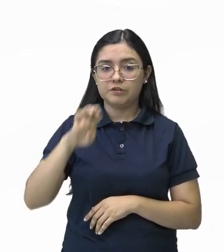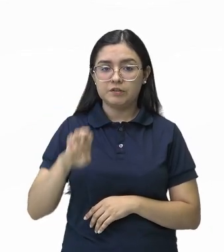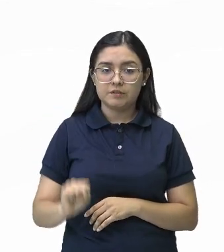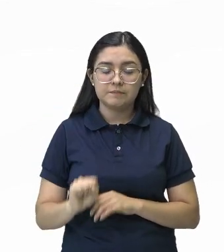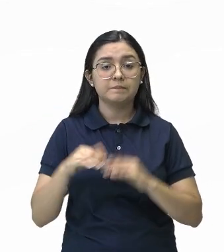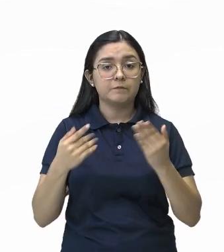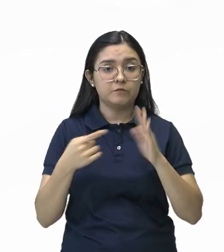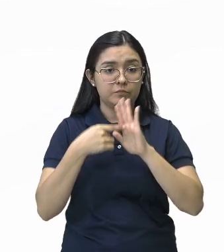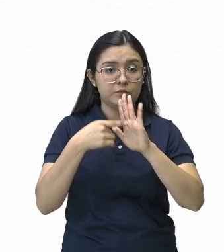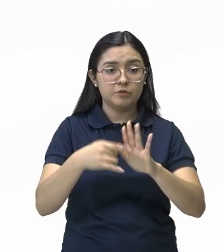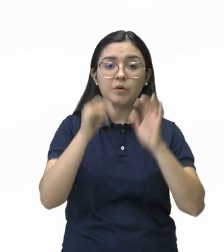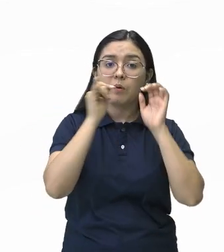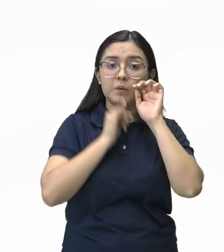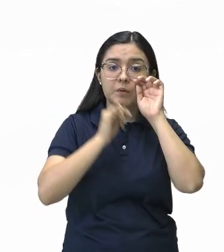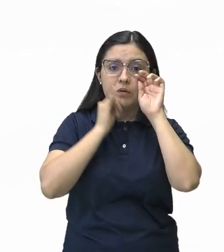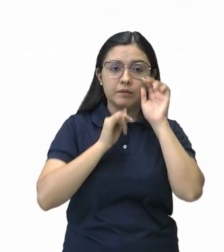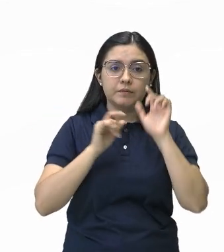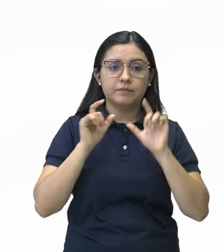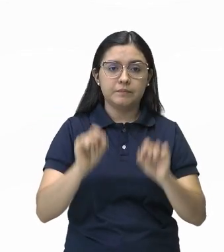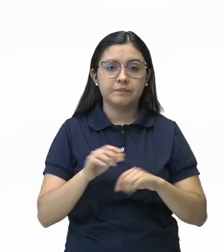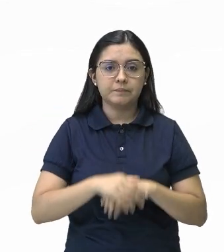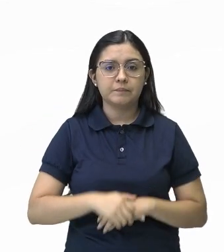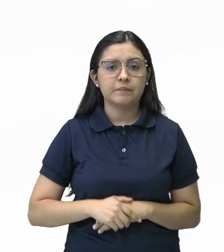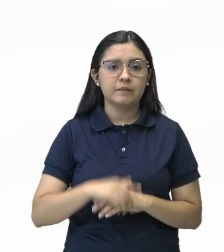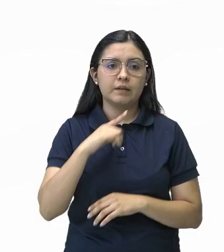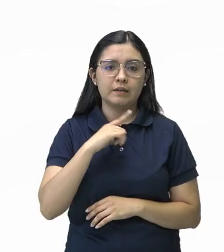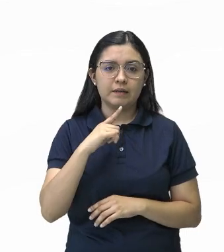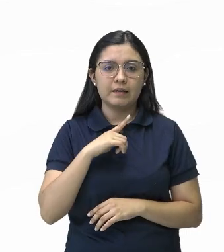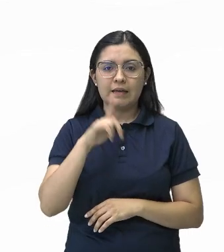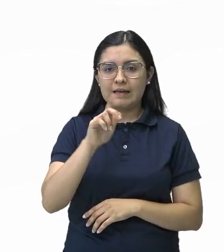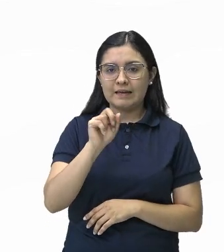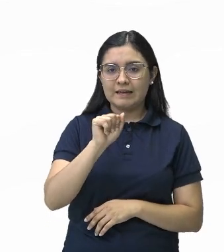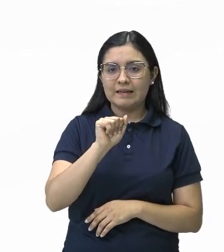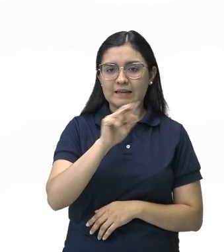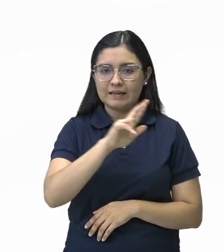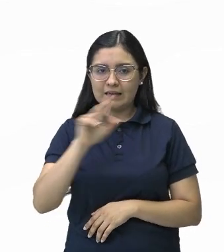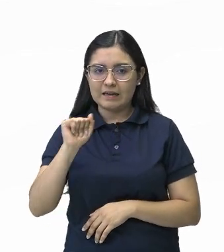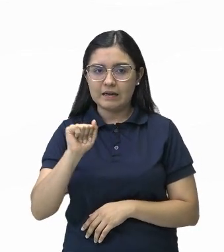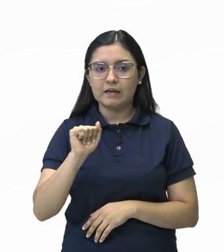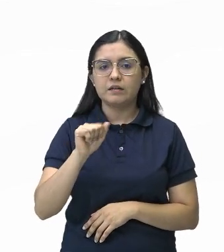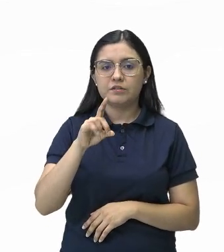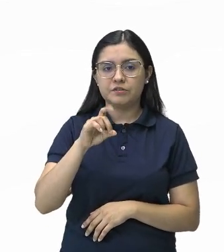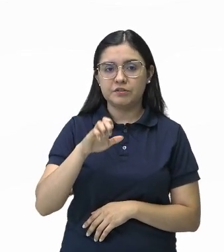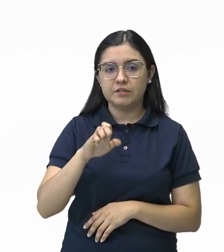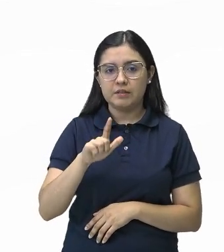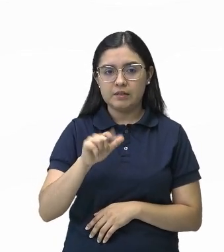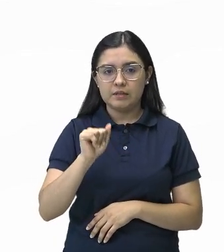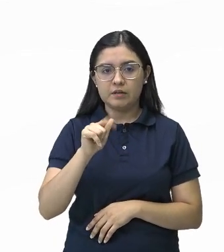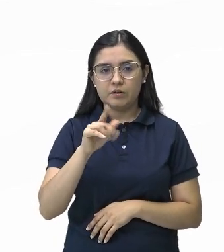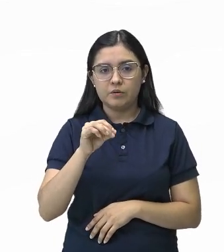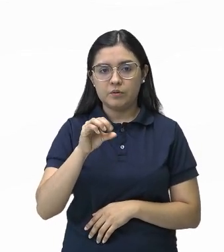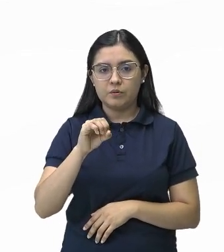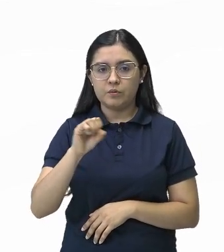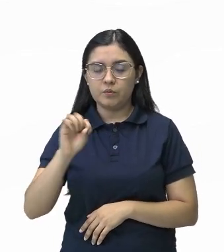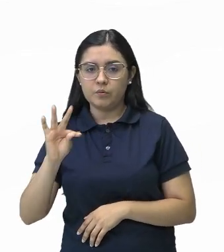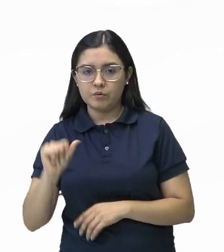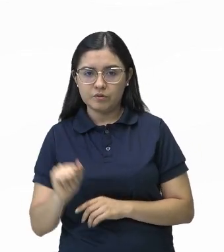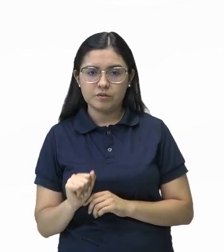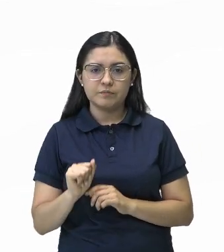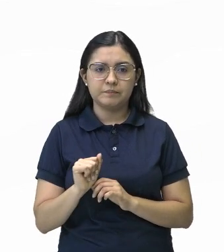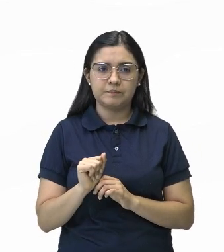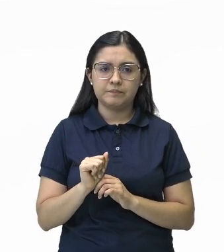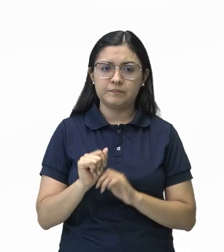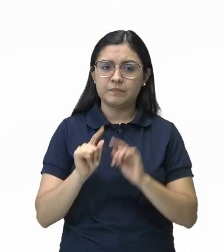que vocês estão vendo aí como garra de lagosta, né, apesar de parecer um fruto de uma história de